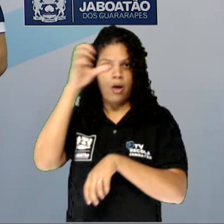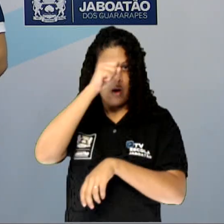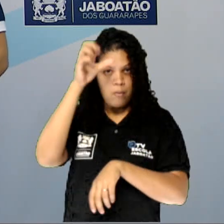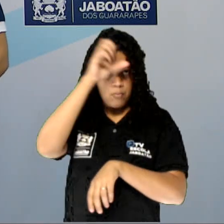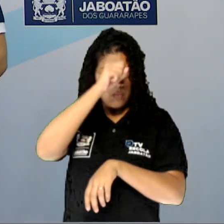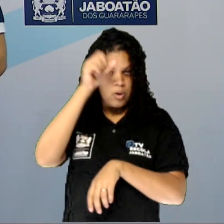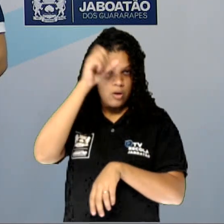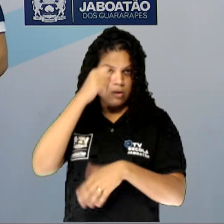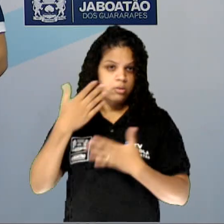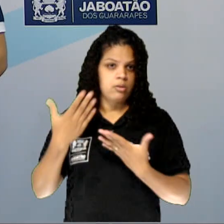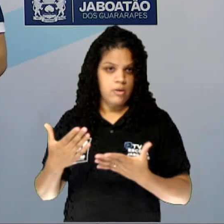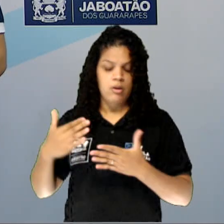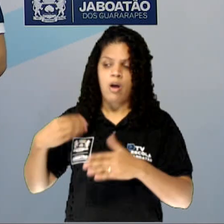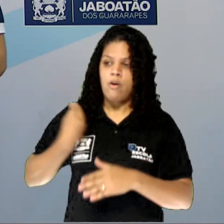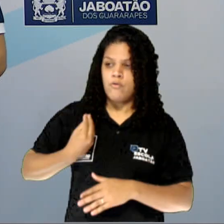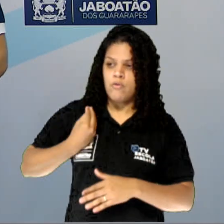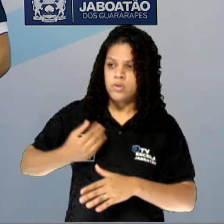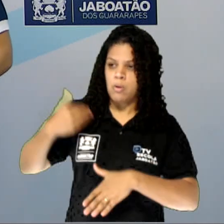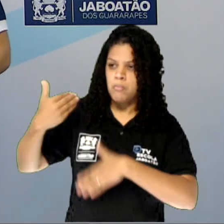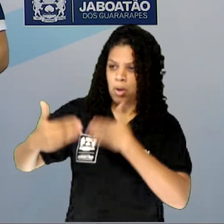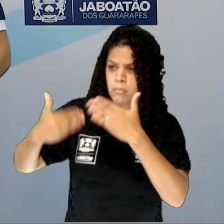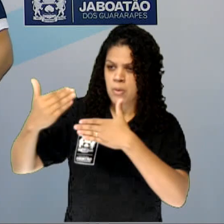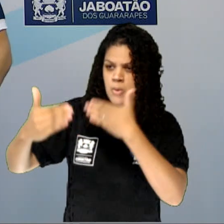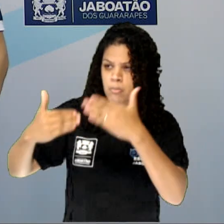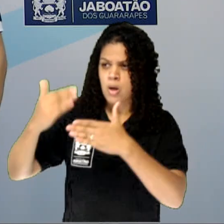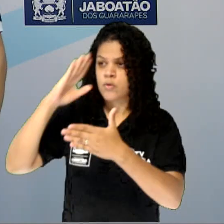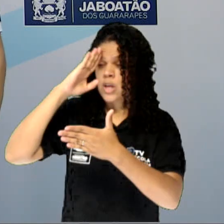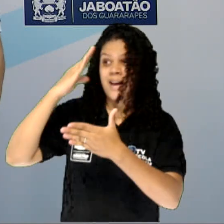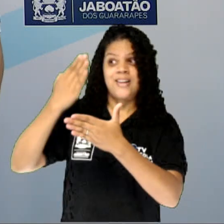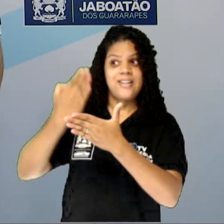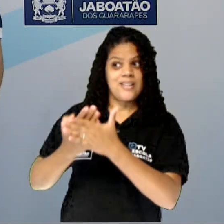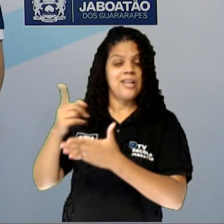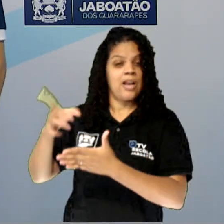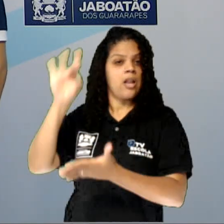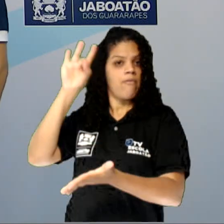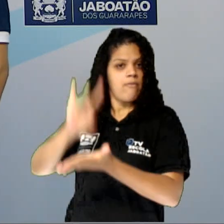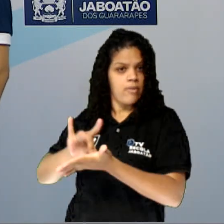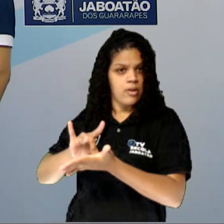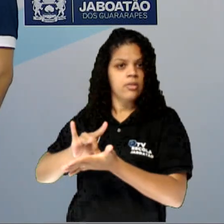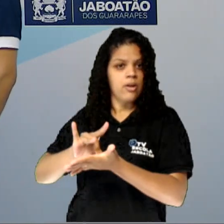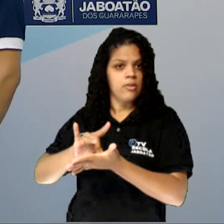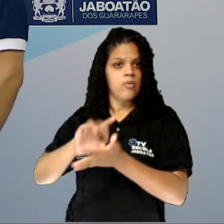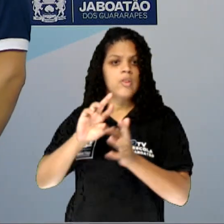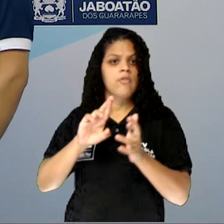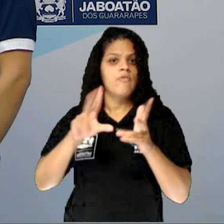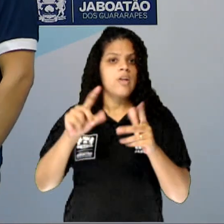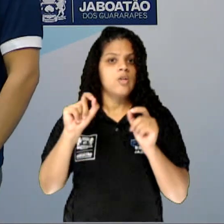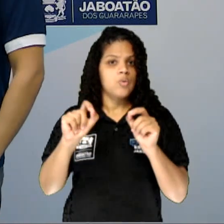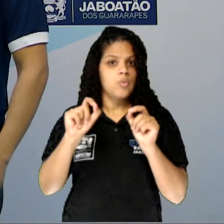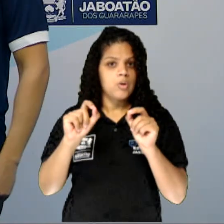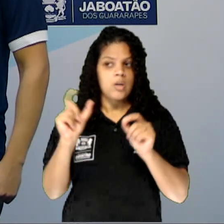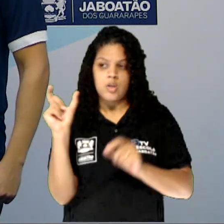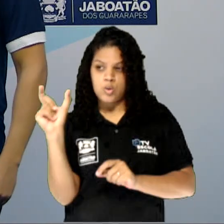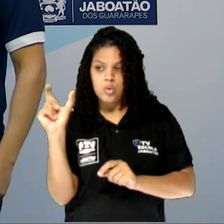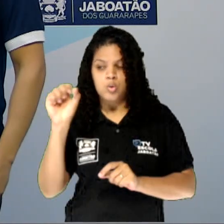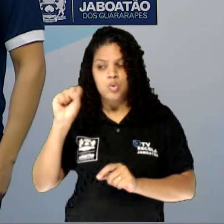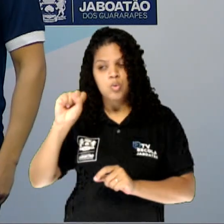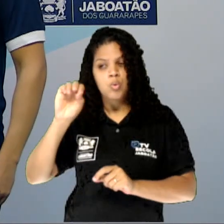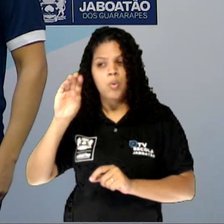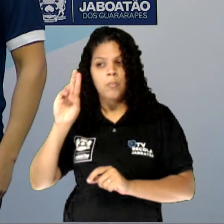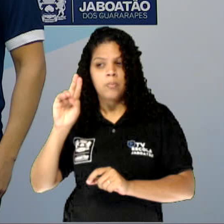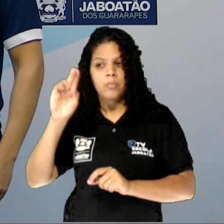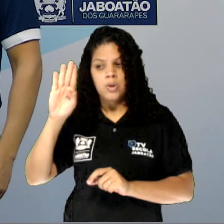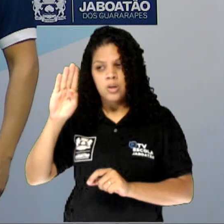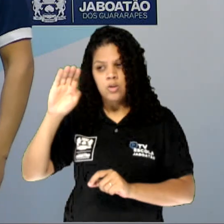vivência te leva a acreditar que aquilo ali é factual. É diferente de quando você observa subjetivamente. A